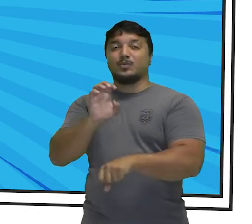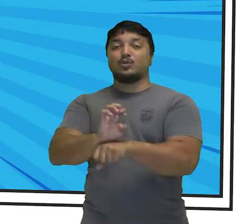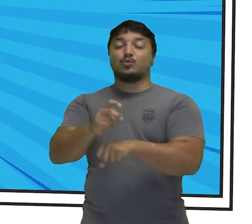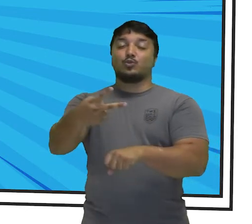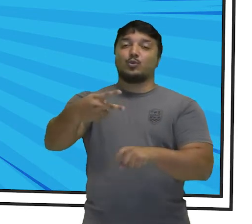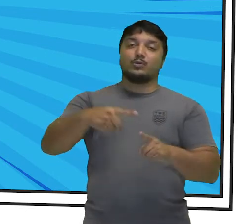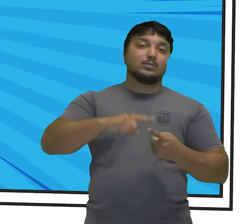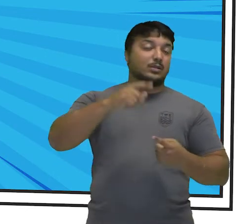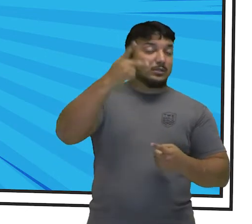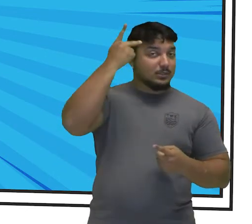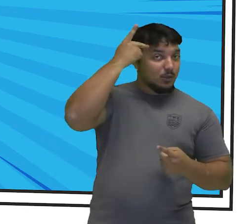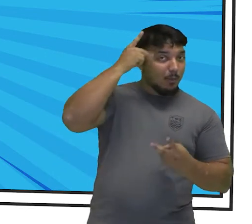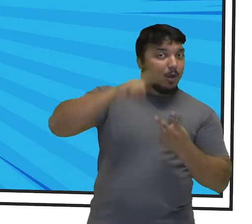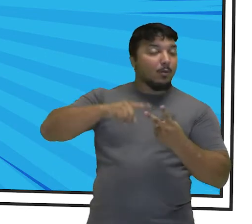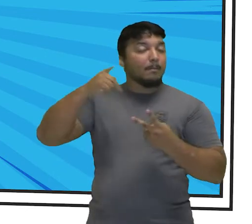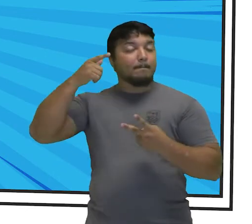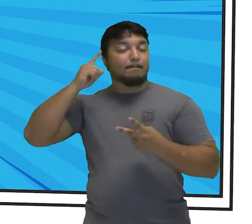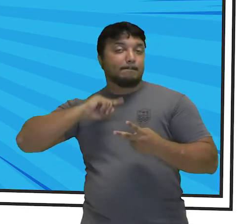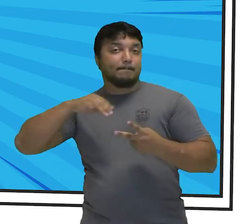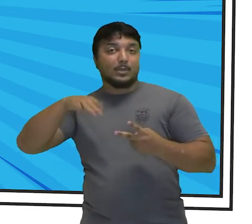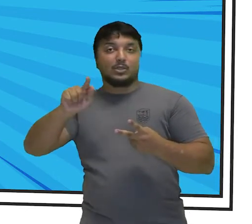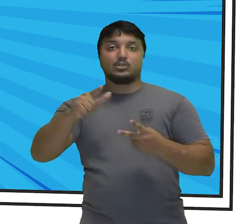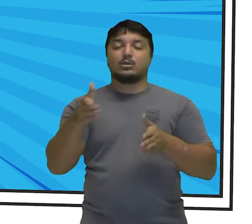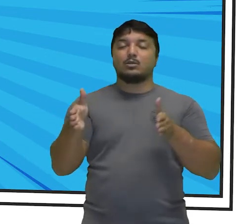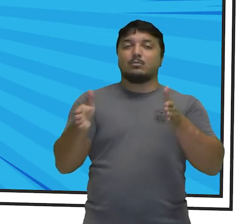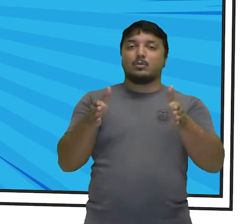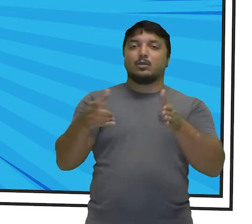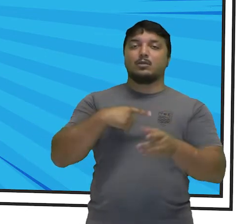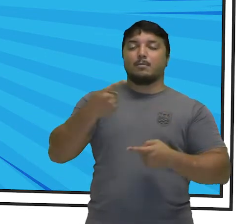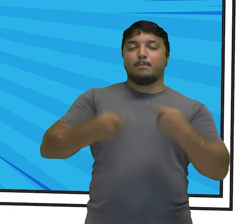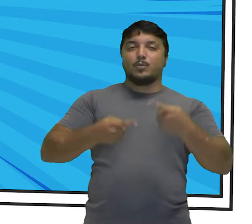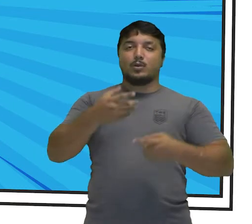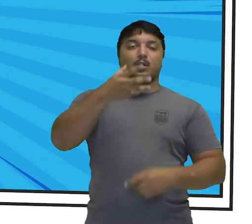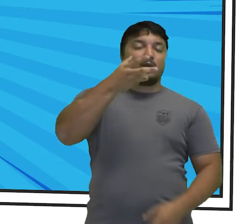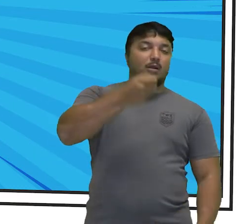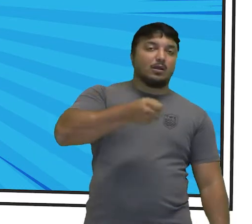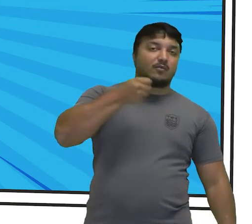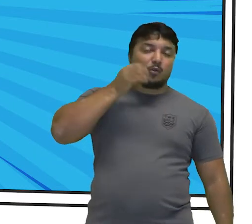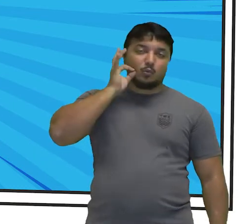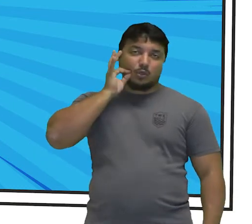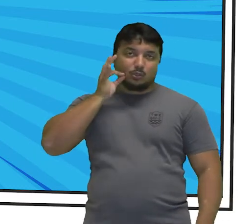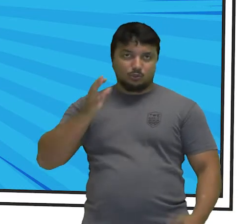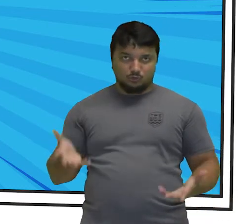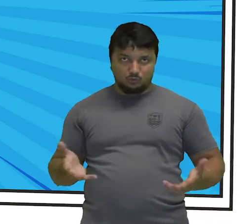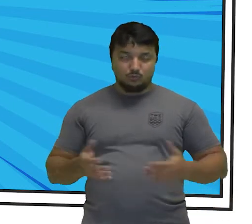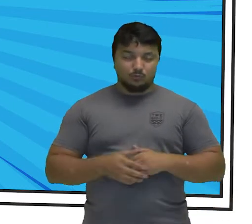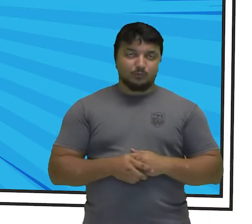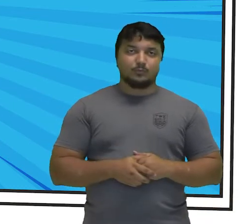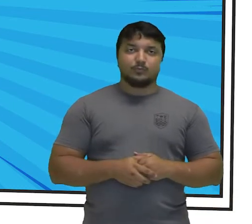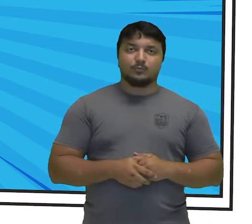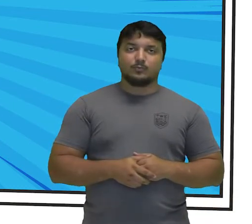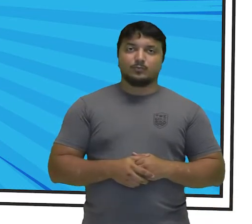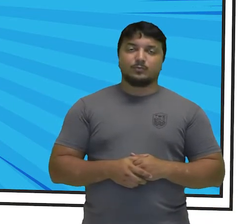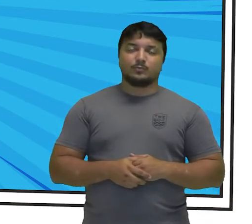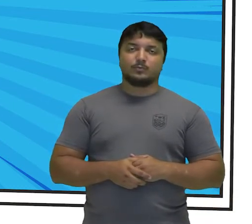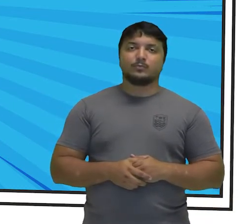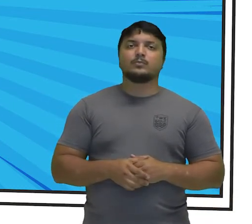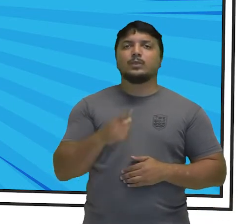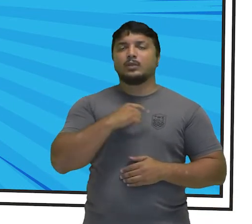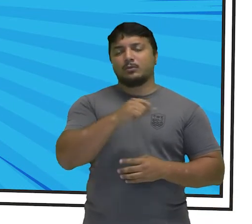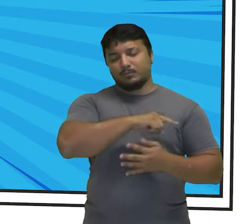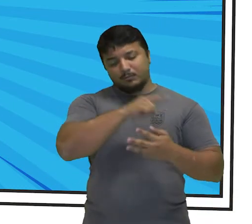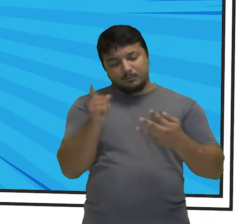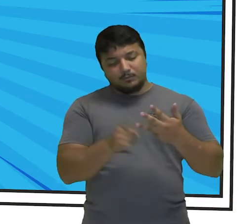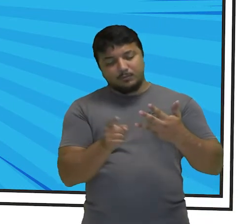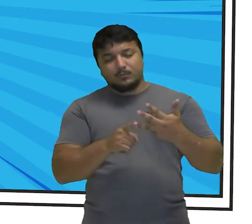estado de São Paulo e o estado de Minas Gerais, era chamado de a política do café com leite. Aí tem a quarta